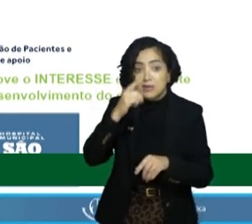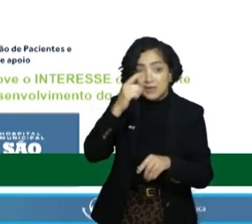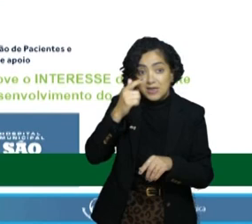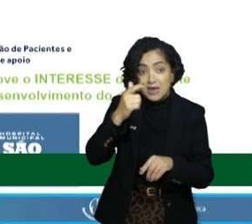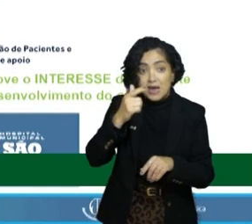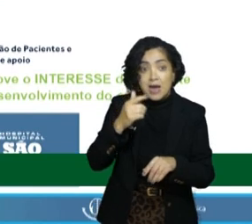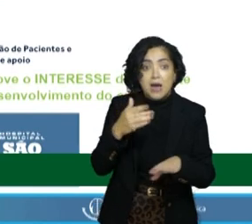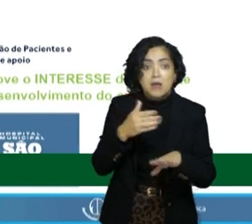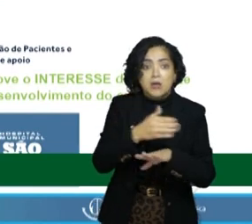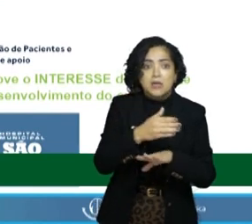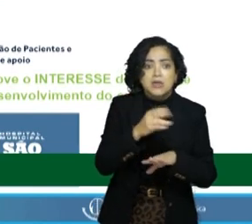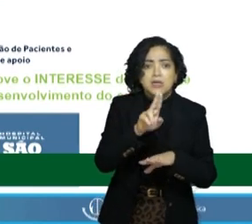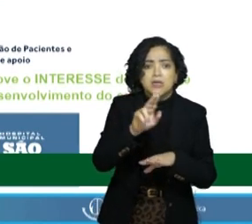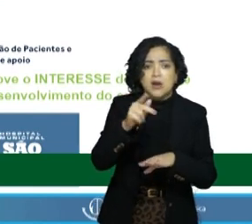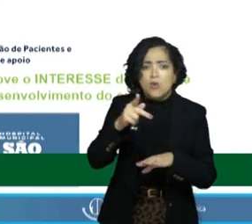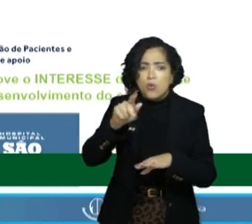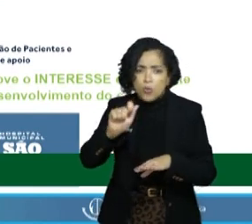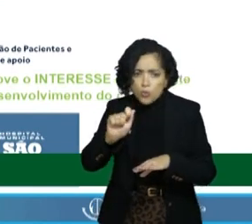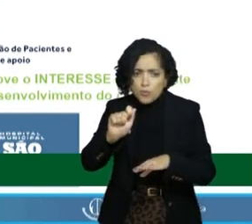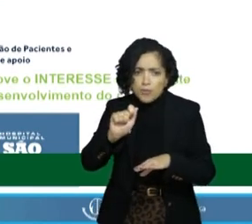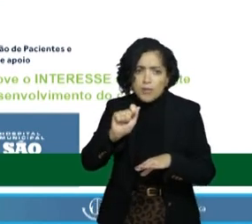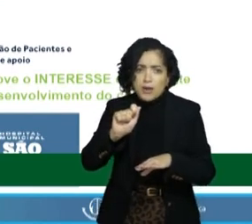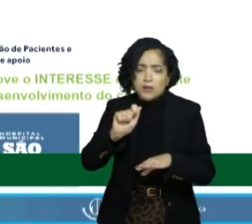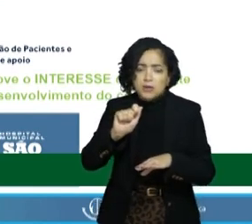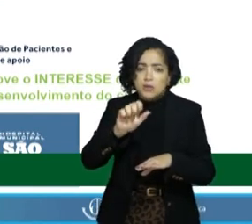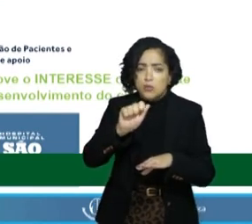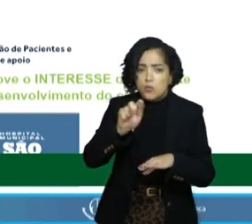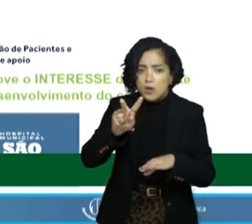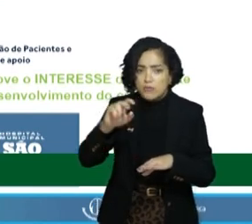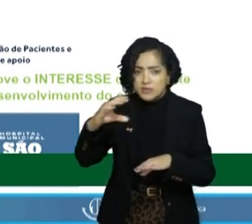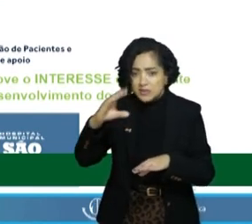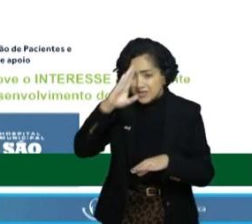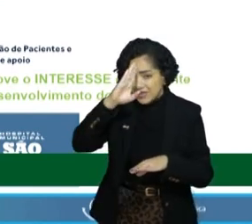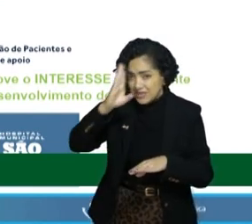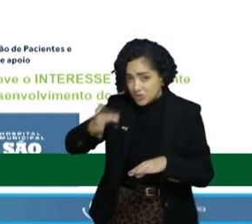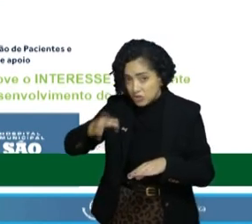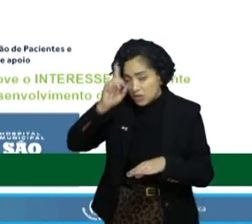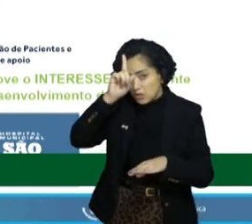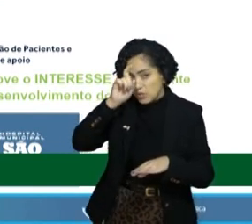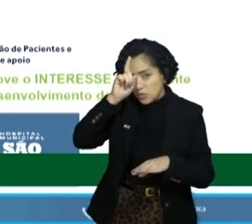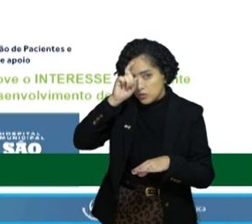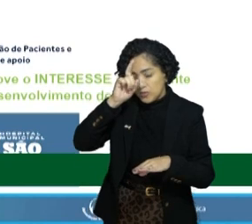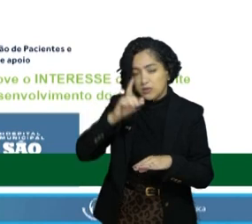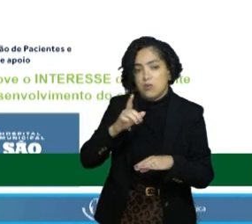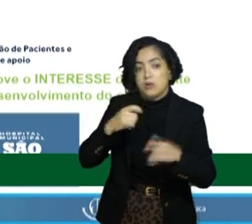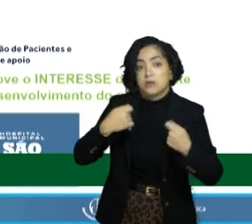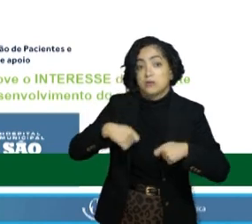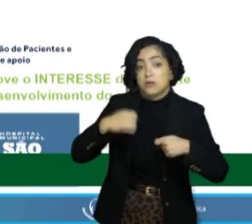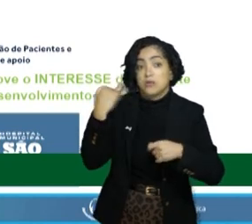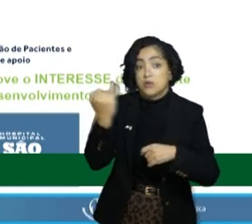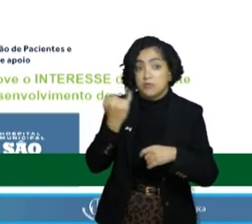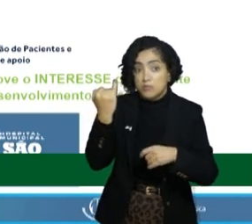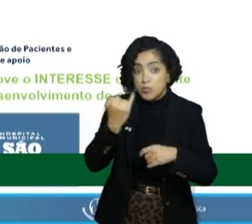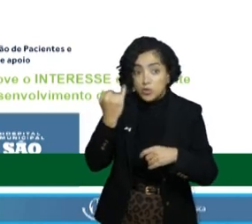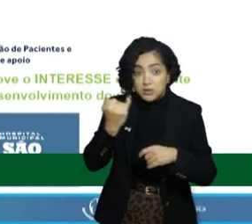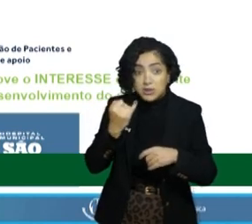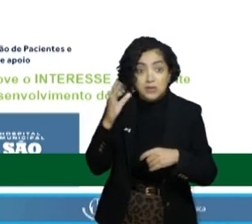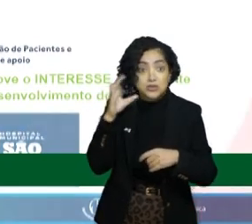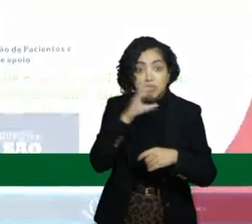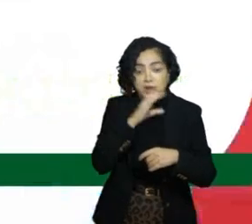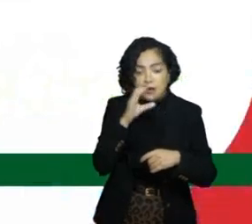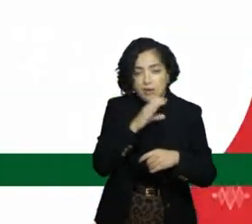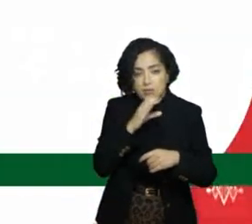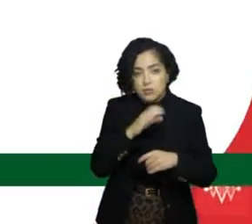uma UPA. O paciente com AVC, ele deve ir direto para o hospital de referência. Por isso que é importante que ele seja levado ao hospital pelo